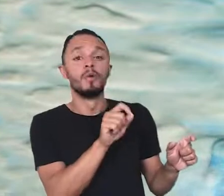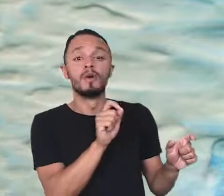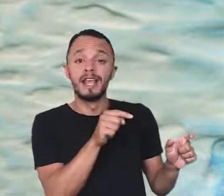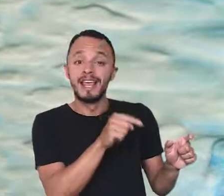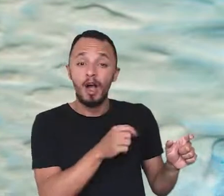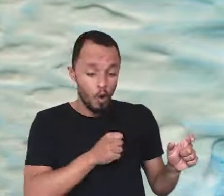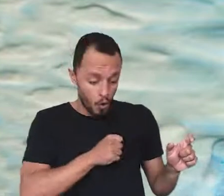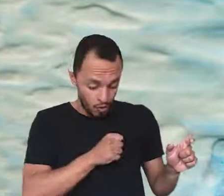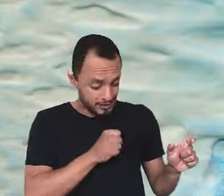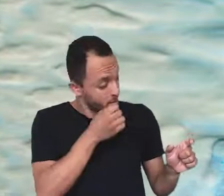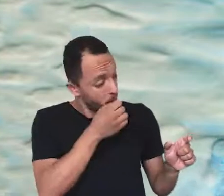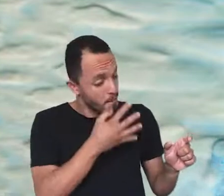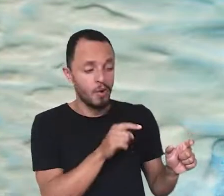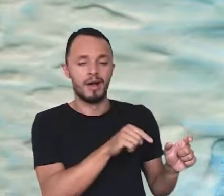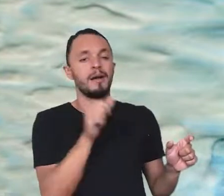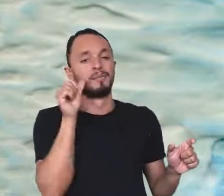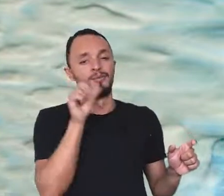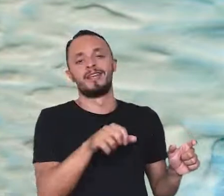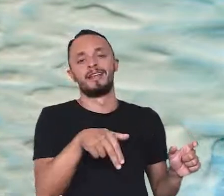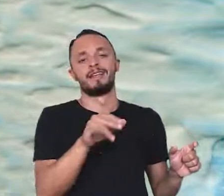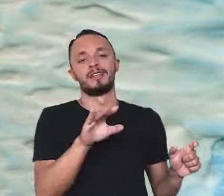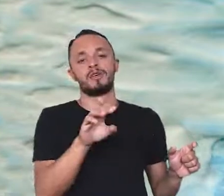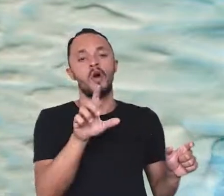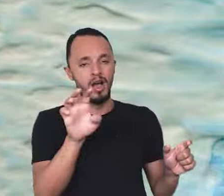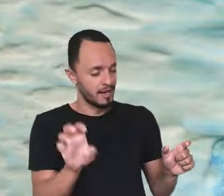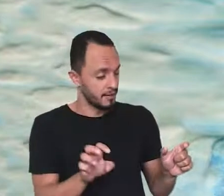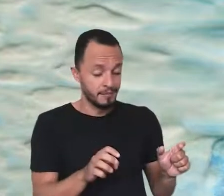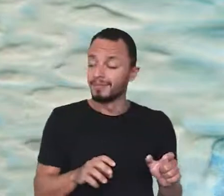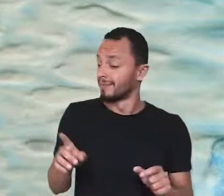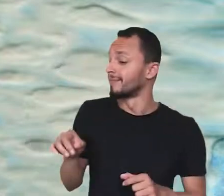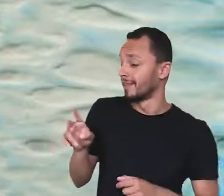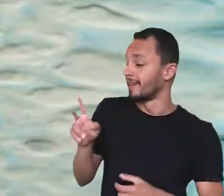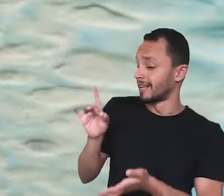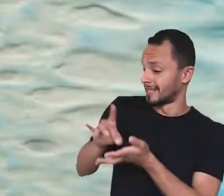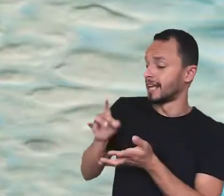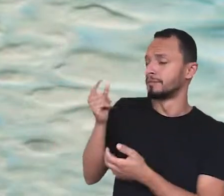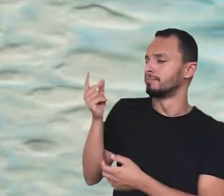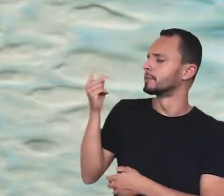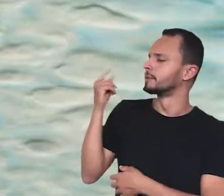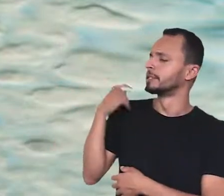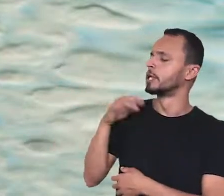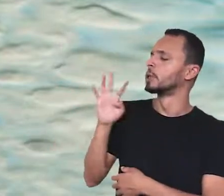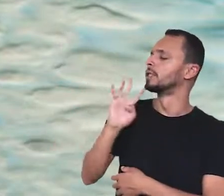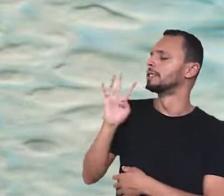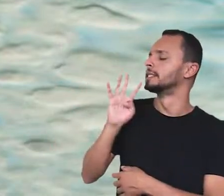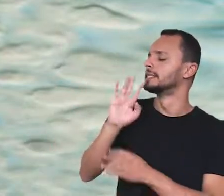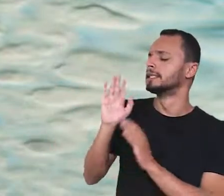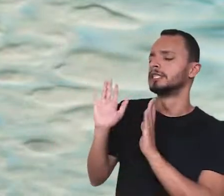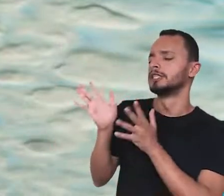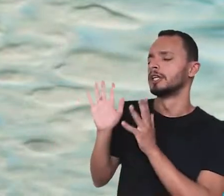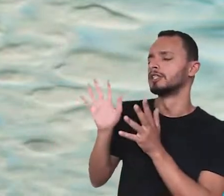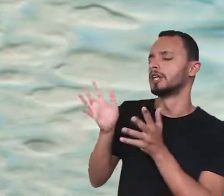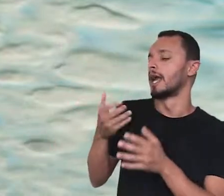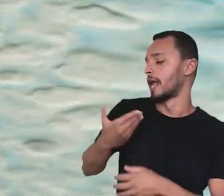alguém com coração tão bom como o da Nicole. A Nicole é mesmo tesourinho, né? A gente se conheceu antes dela trabalhar no telemarketing e ficamos